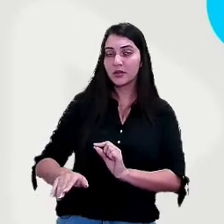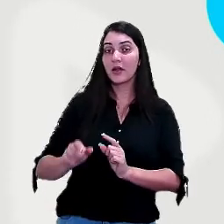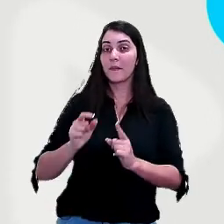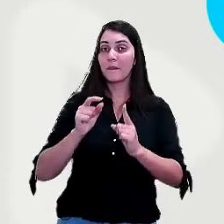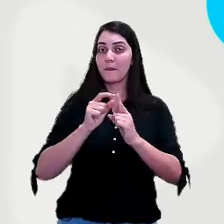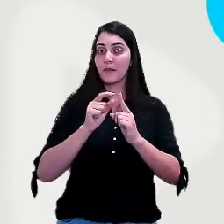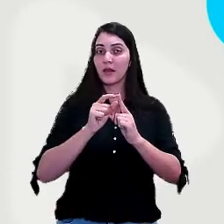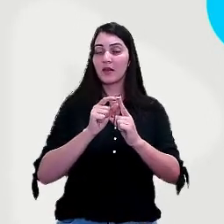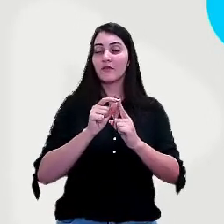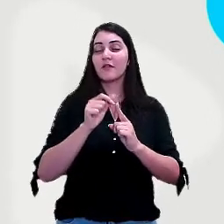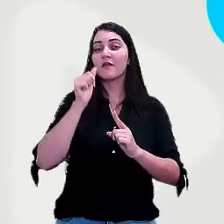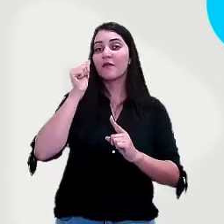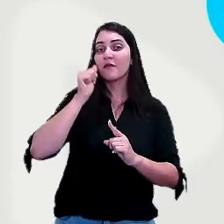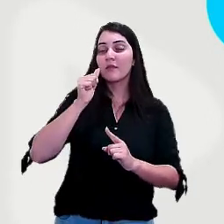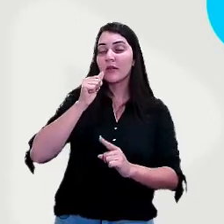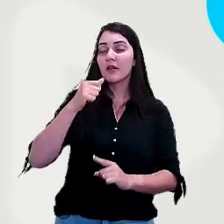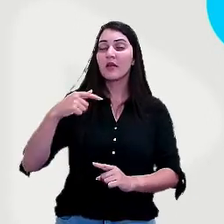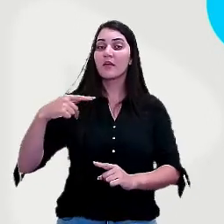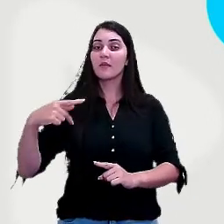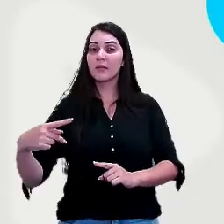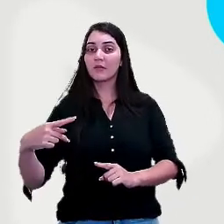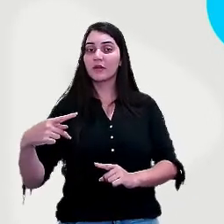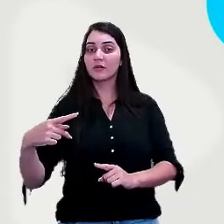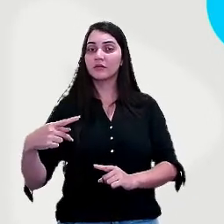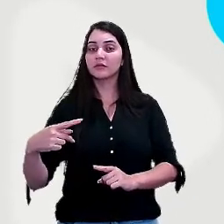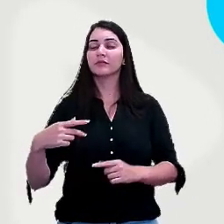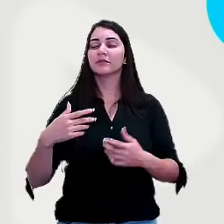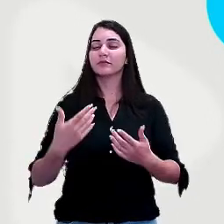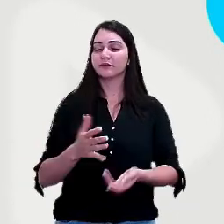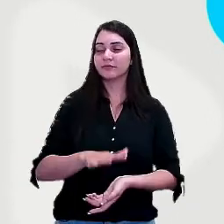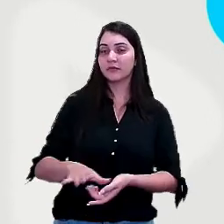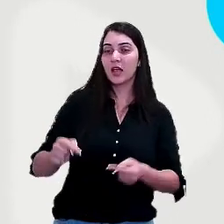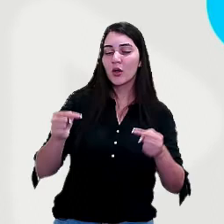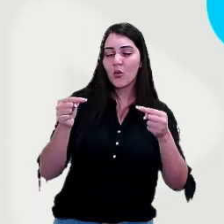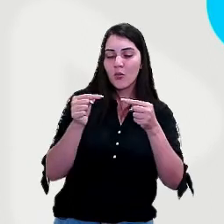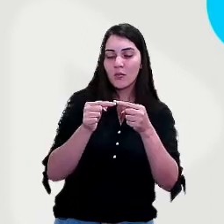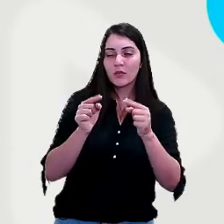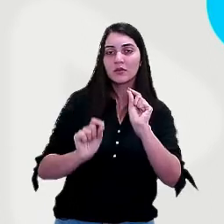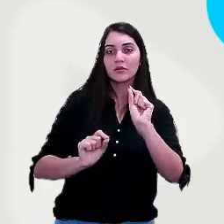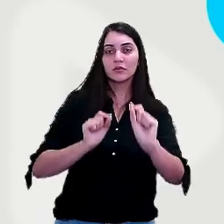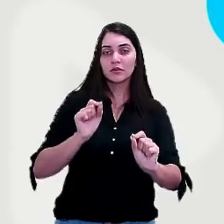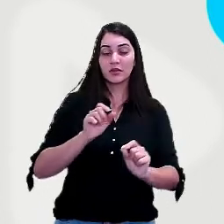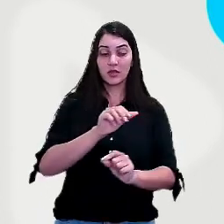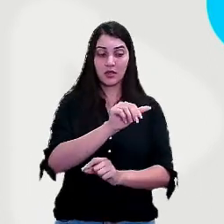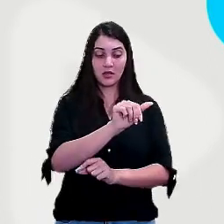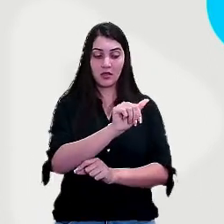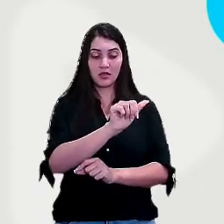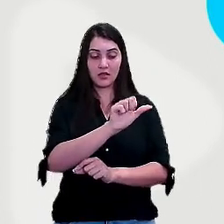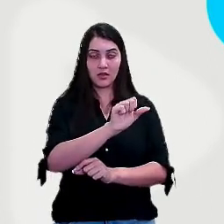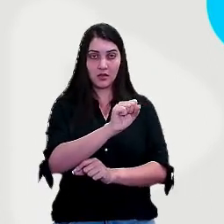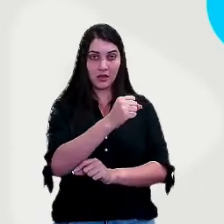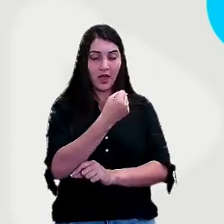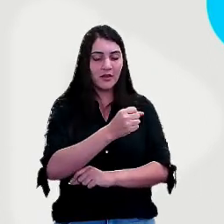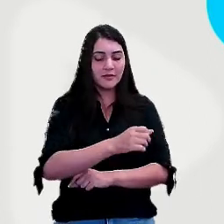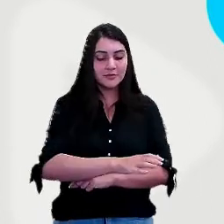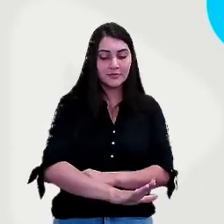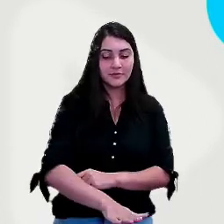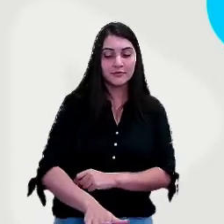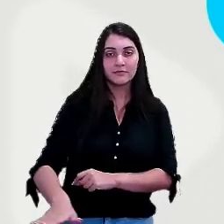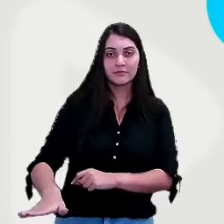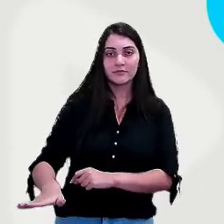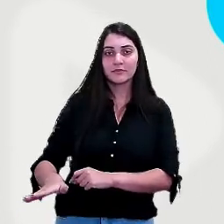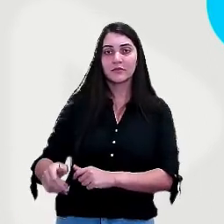feminina plural. Crianças. Então vai ser a combinação com as. As